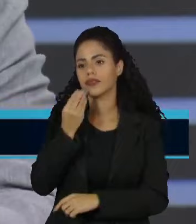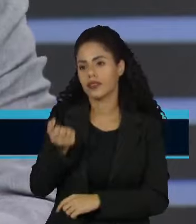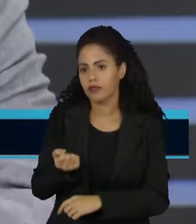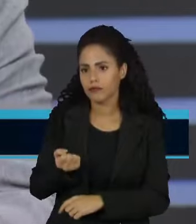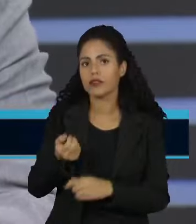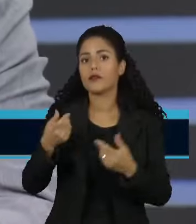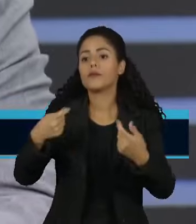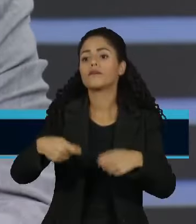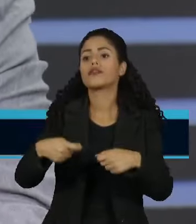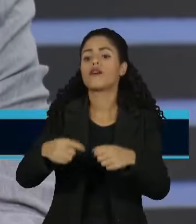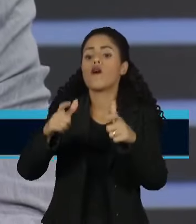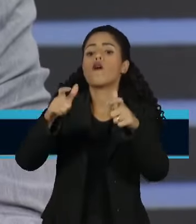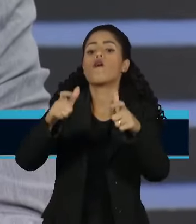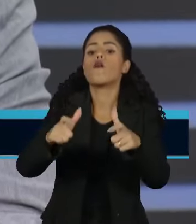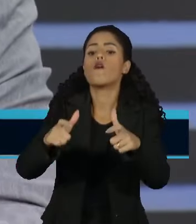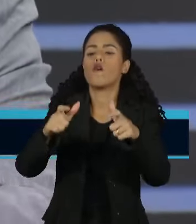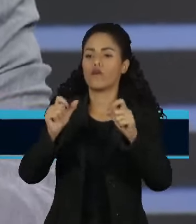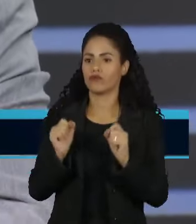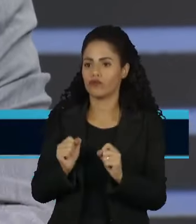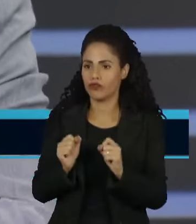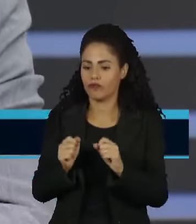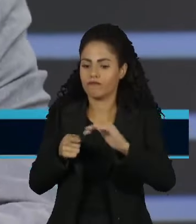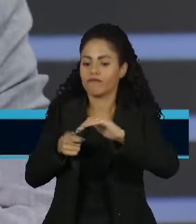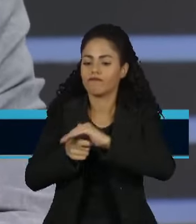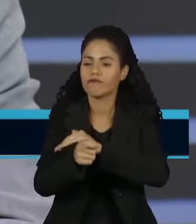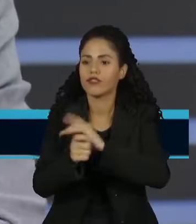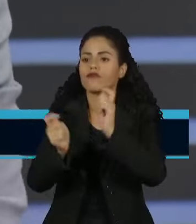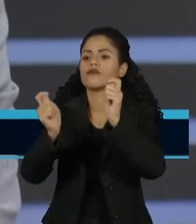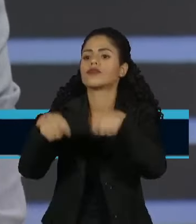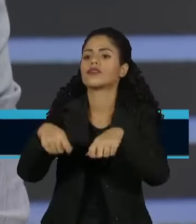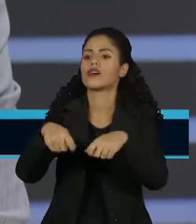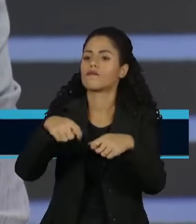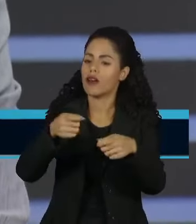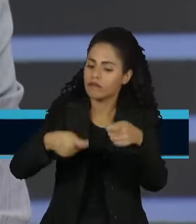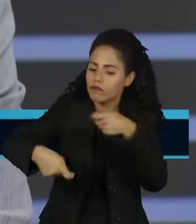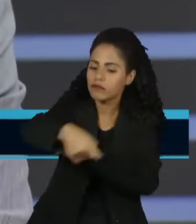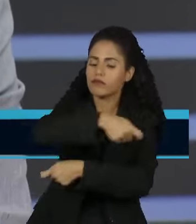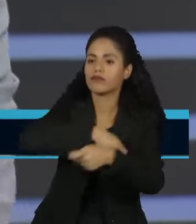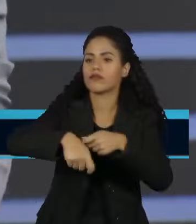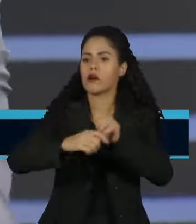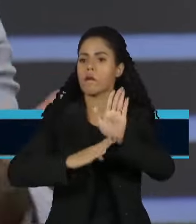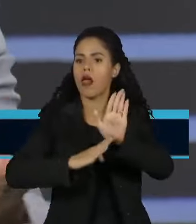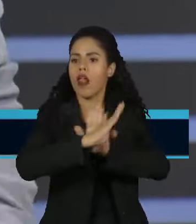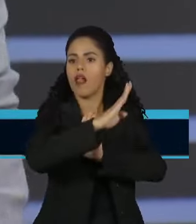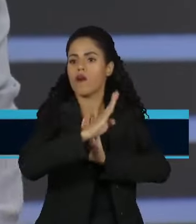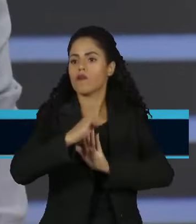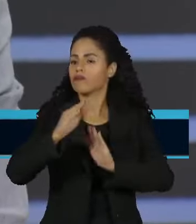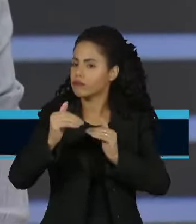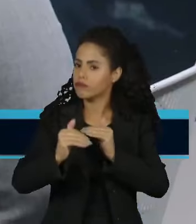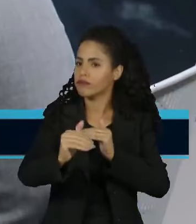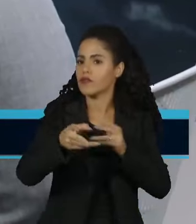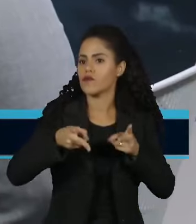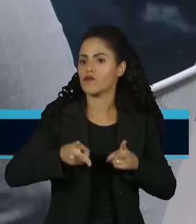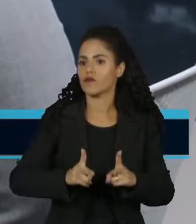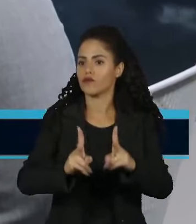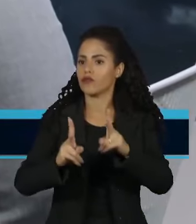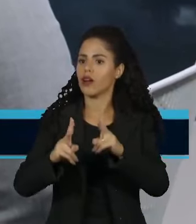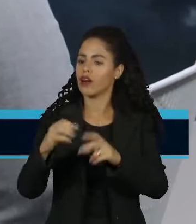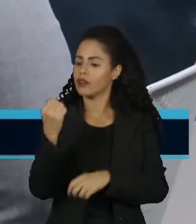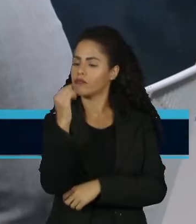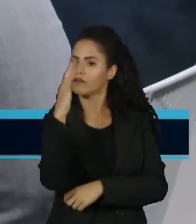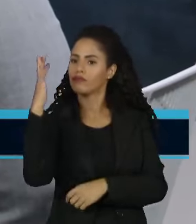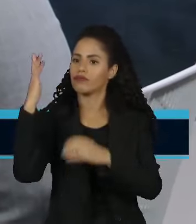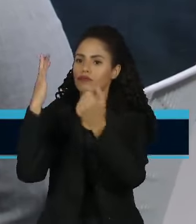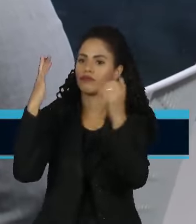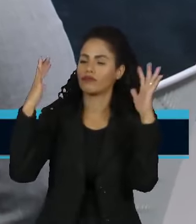em saber onde estão esses insumos que vai permitir que essa economia se Estabeleça é Nossa Amazônia o nosso